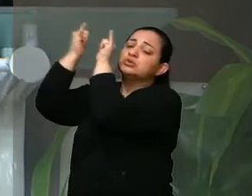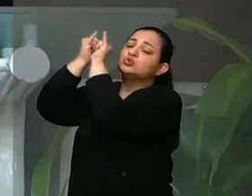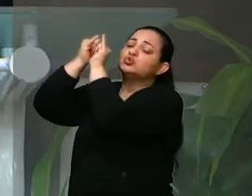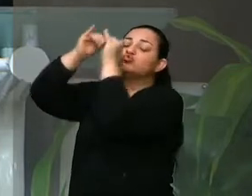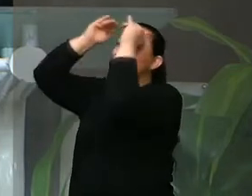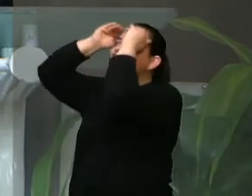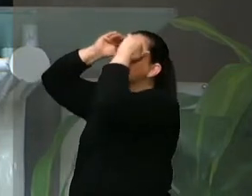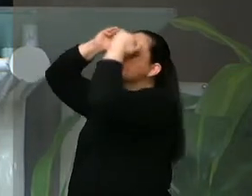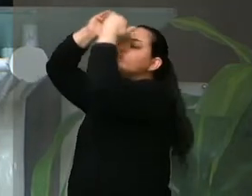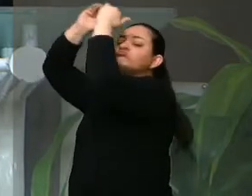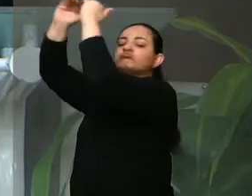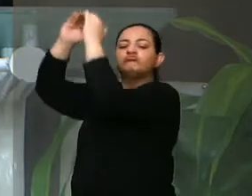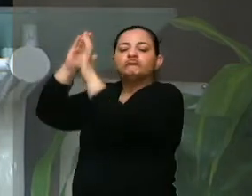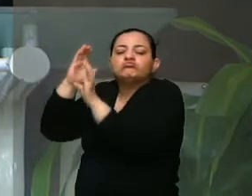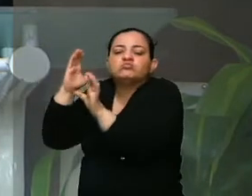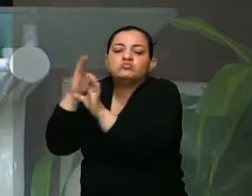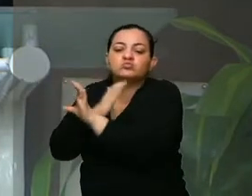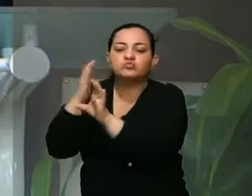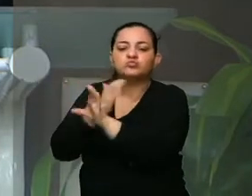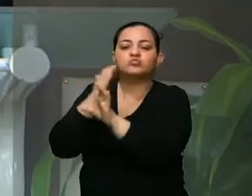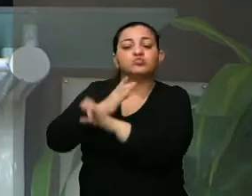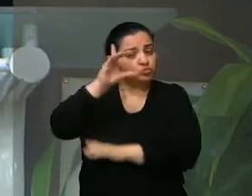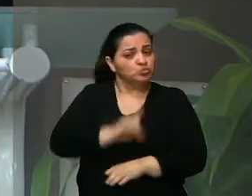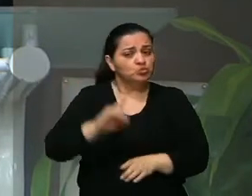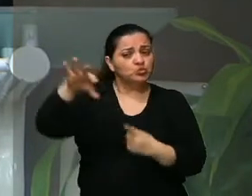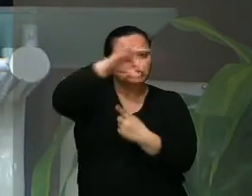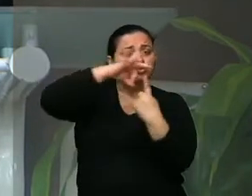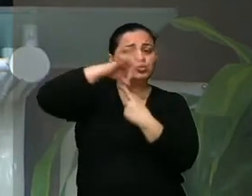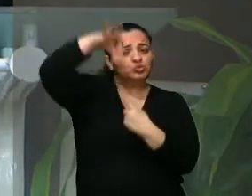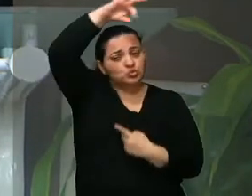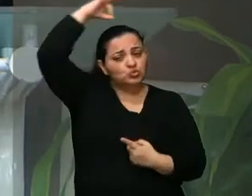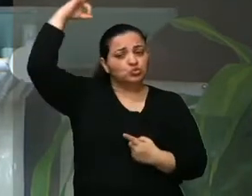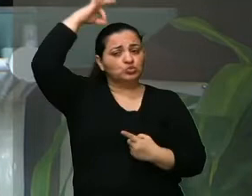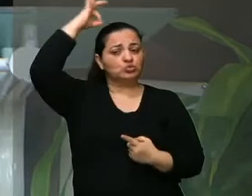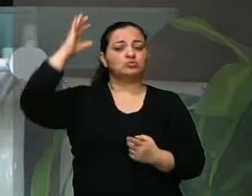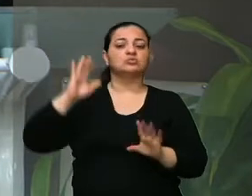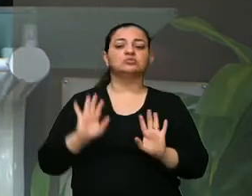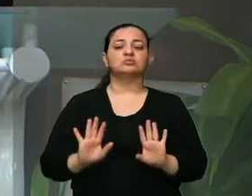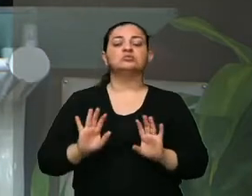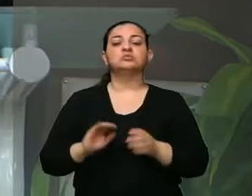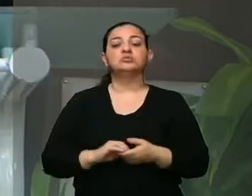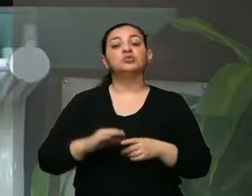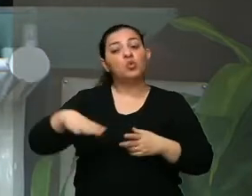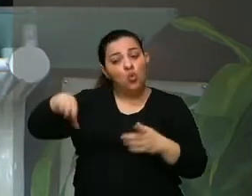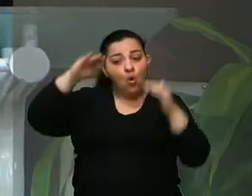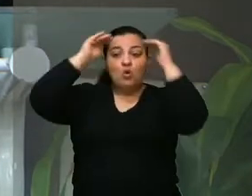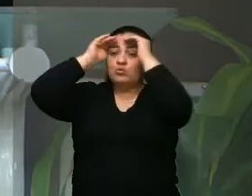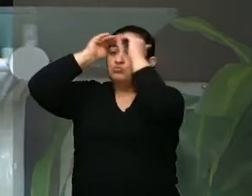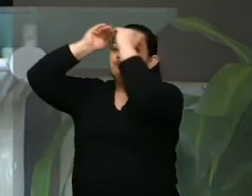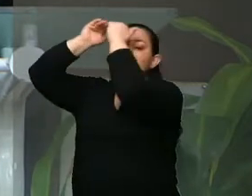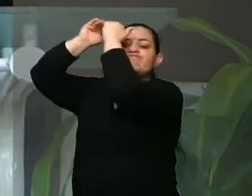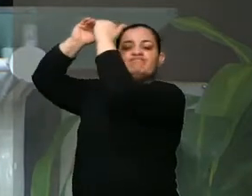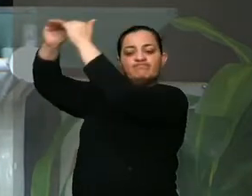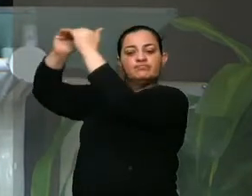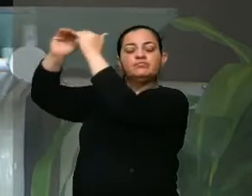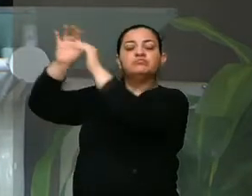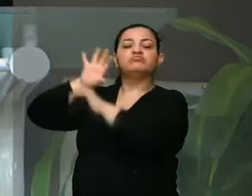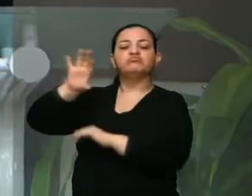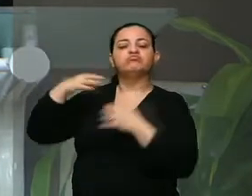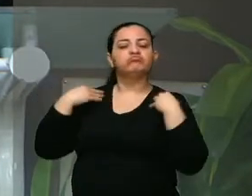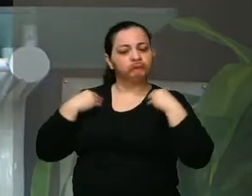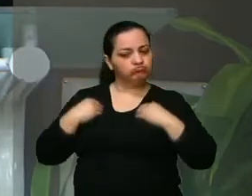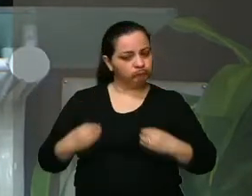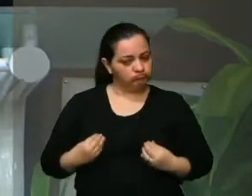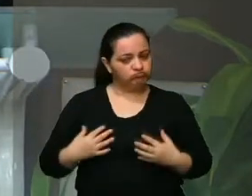obediência completa a palavra que dá direito ao espírito santo obediência na forma de vestir